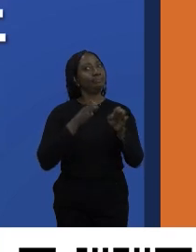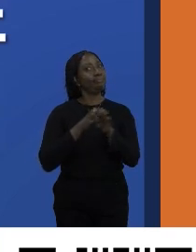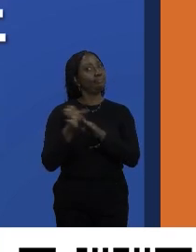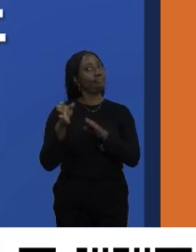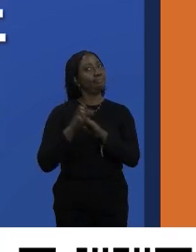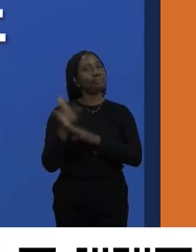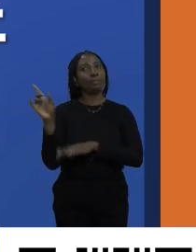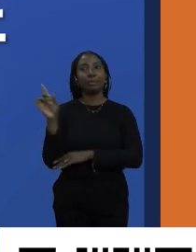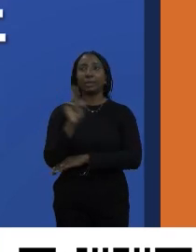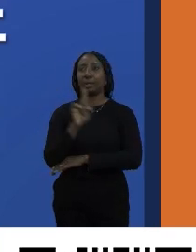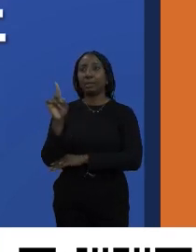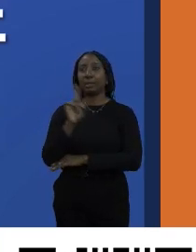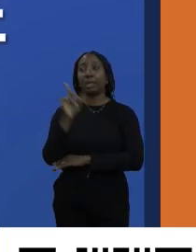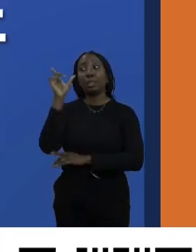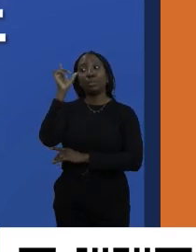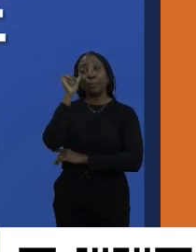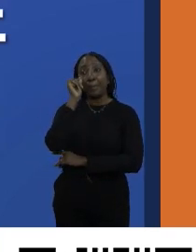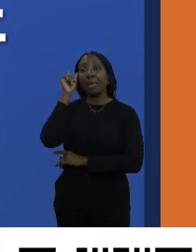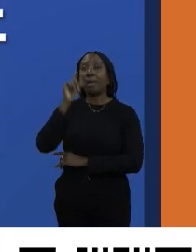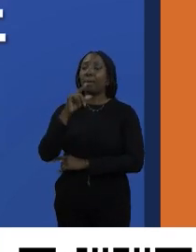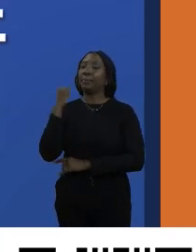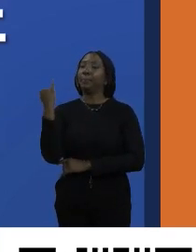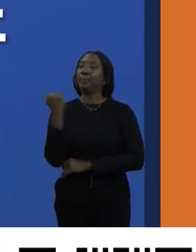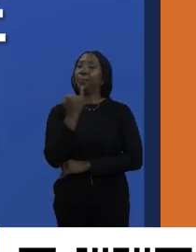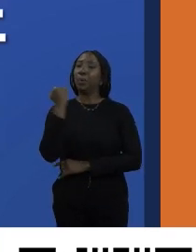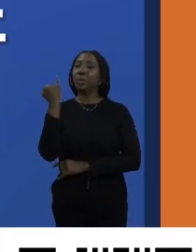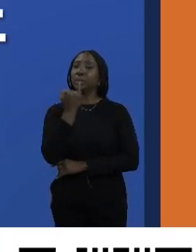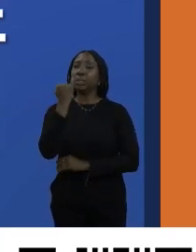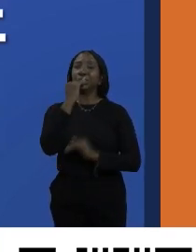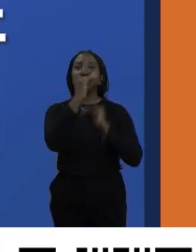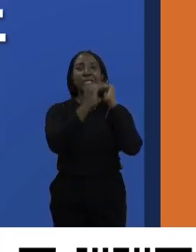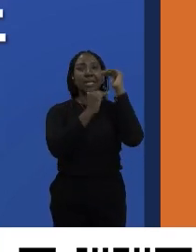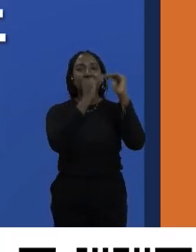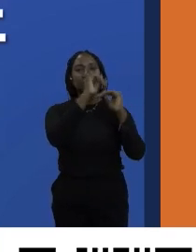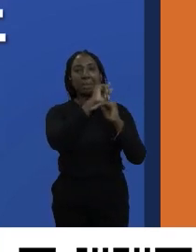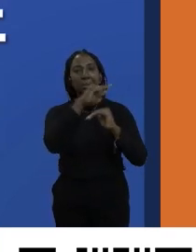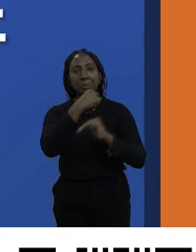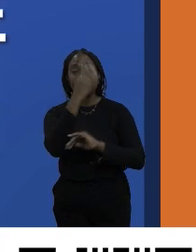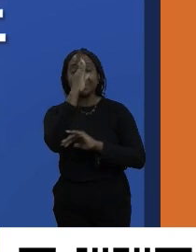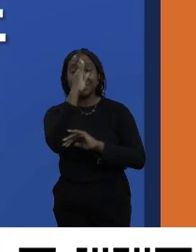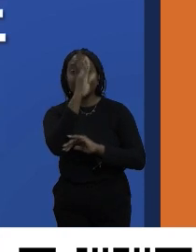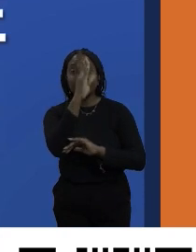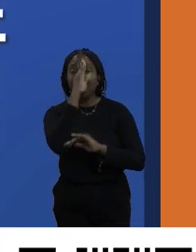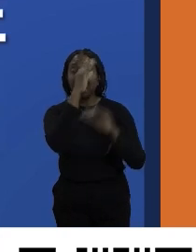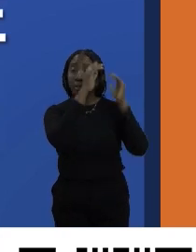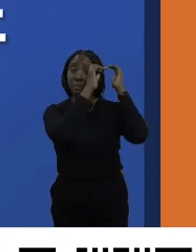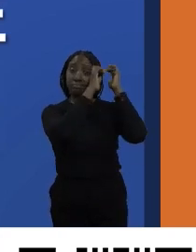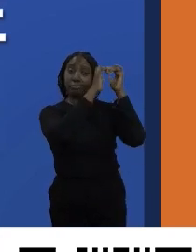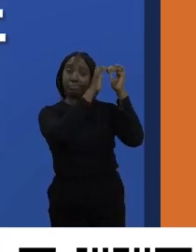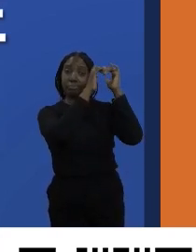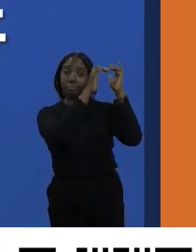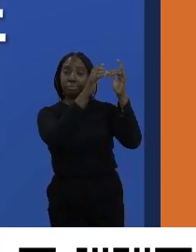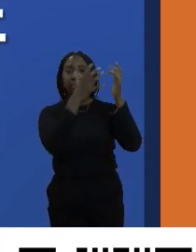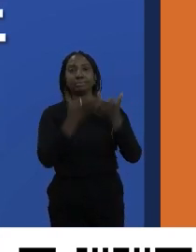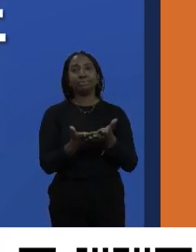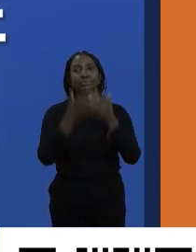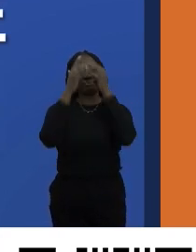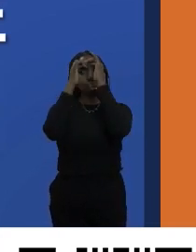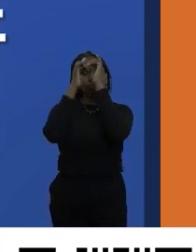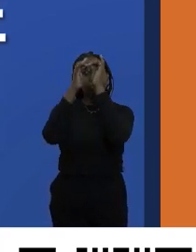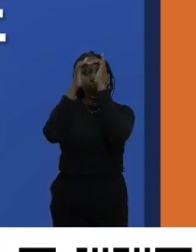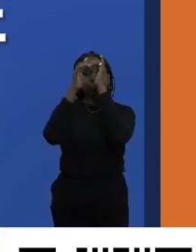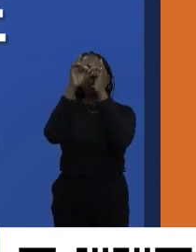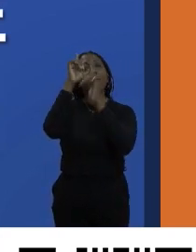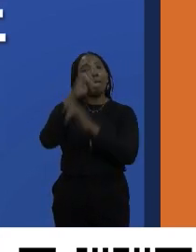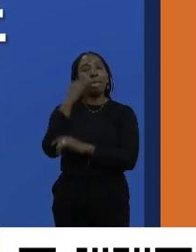gente está dormindo acontecem muitas coisas importantes para o nosso crescimento, principalmente para o nosso cérebro. Tá? Então, dê